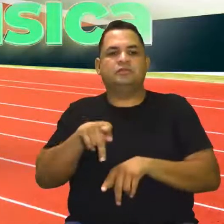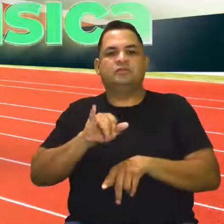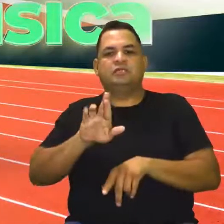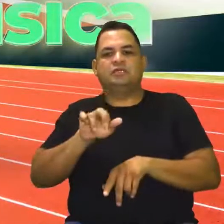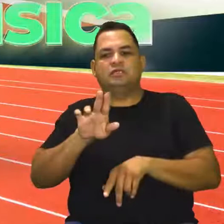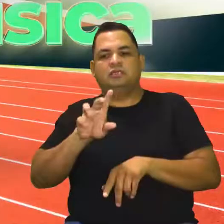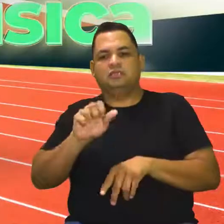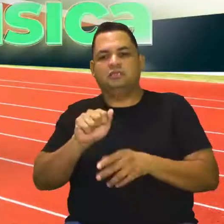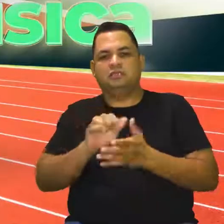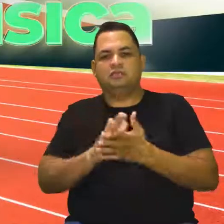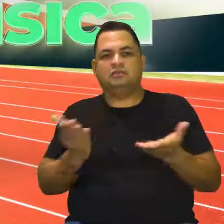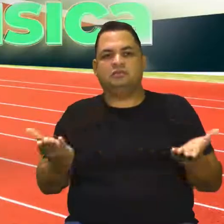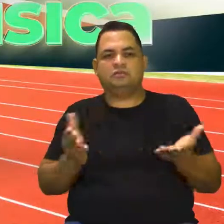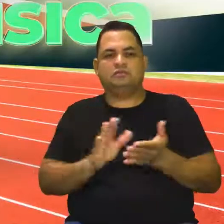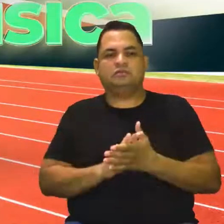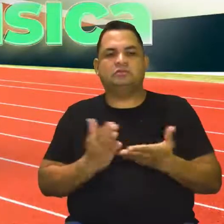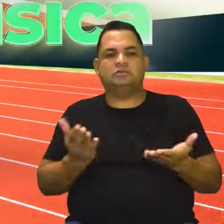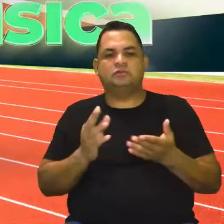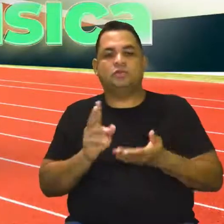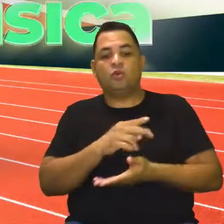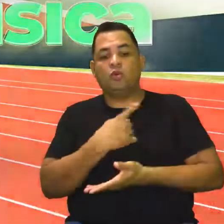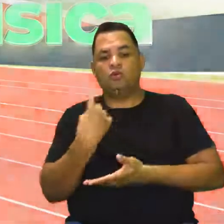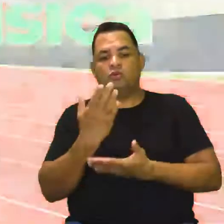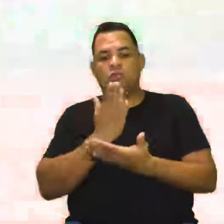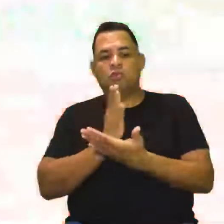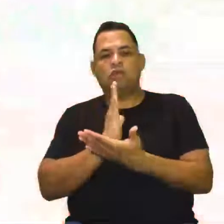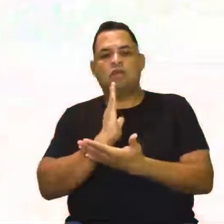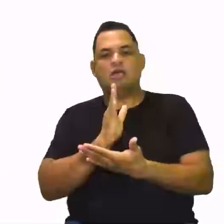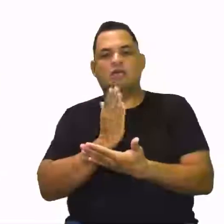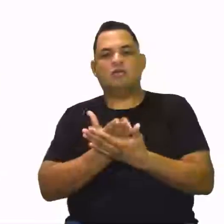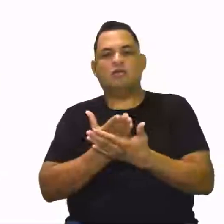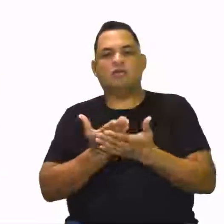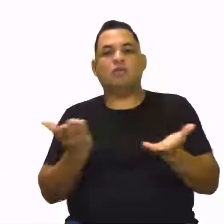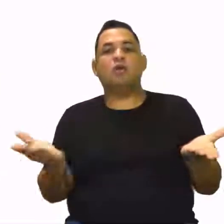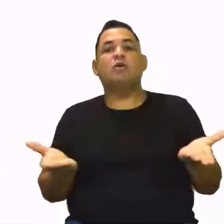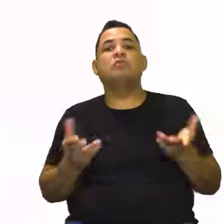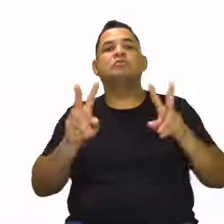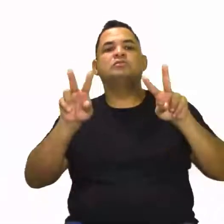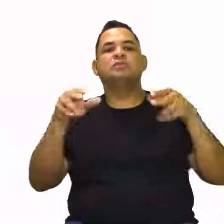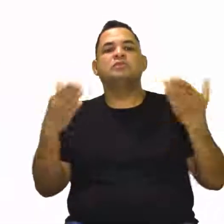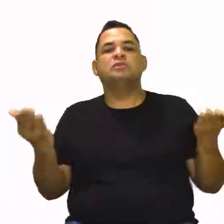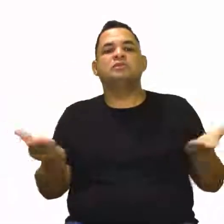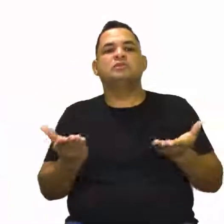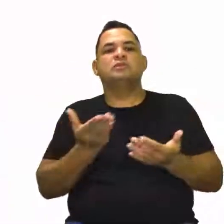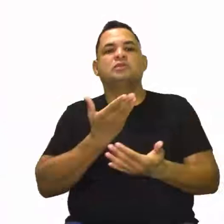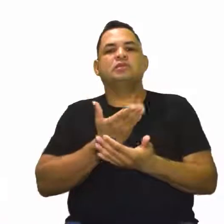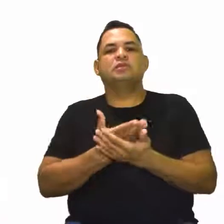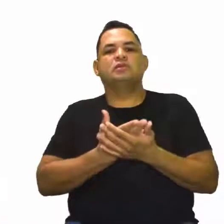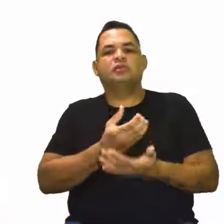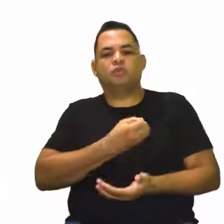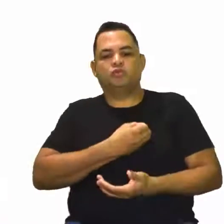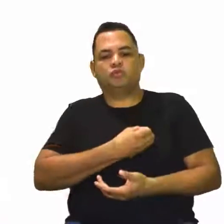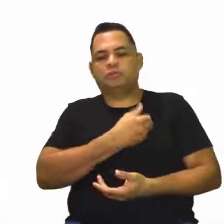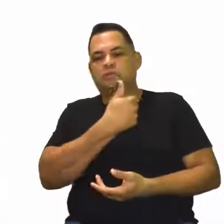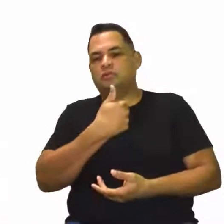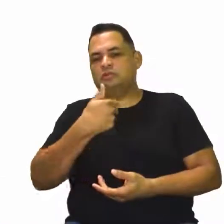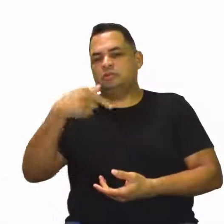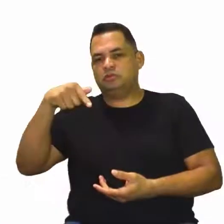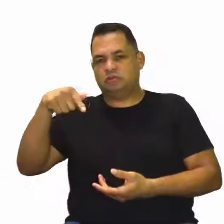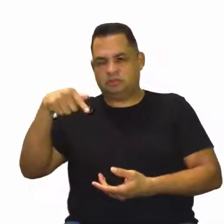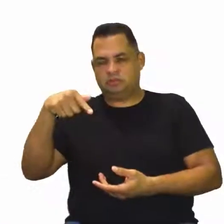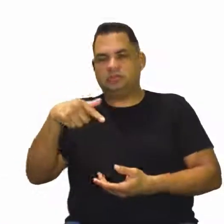né? Sem perder tempo, vamos agora ver qual é a temática de hoje. Então, nós estamos hoje na aula 17, prof. Na